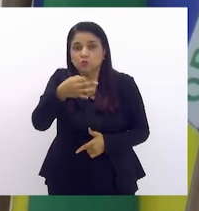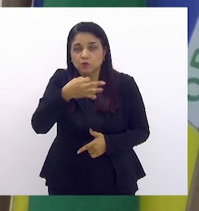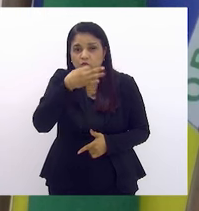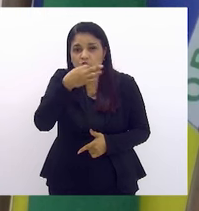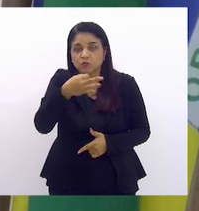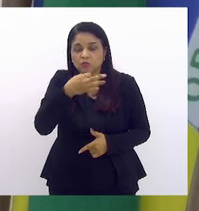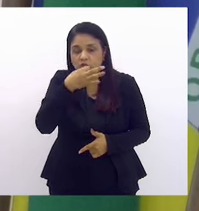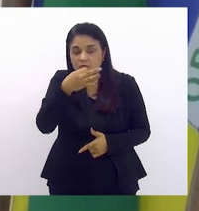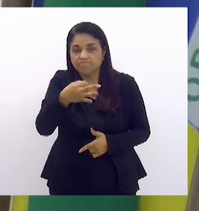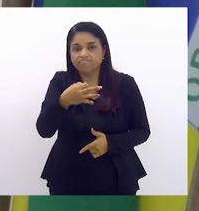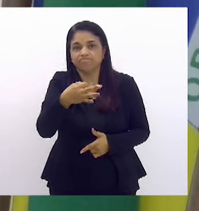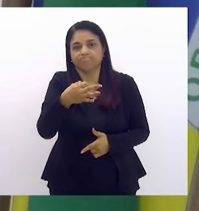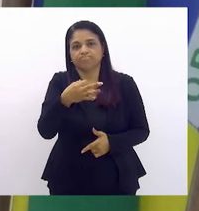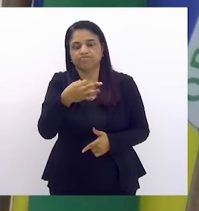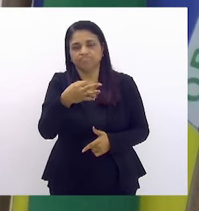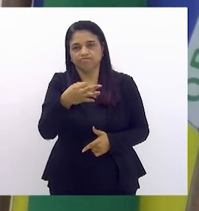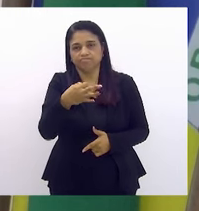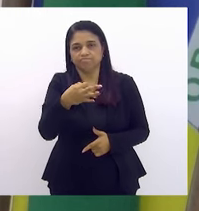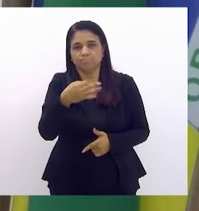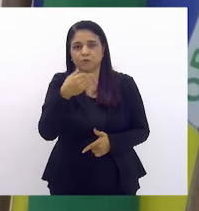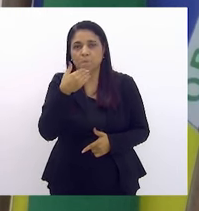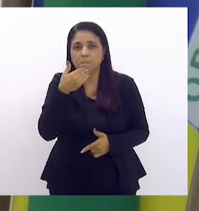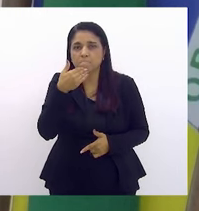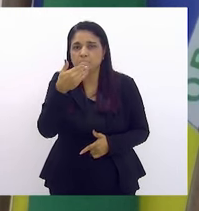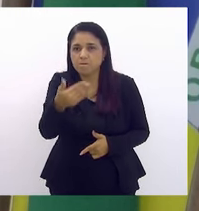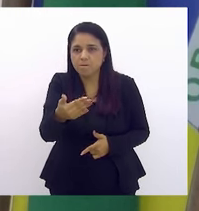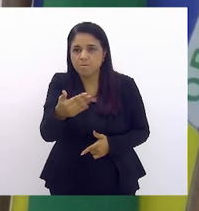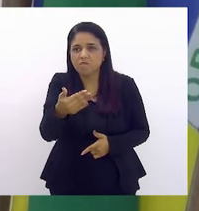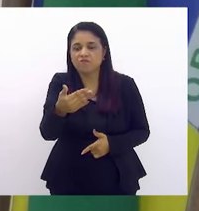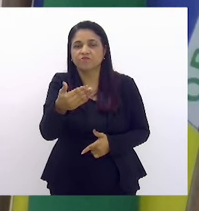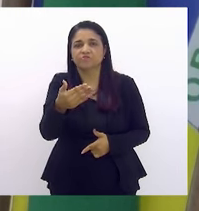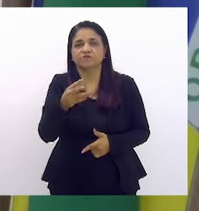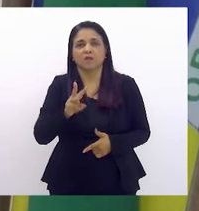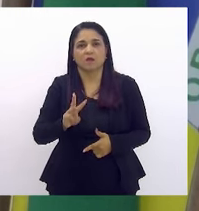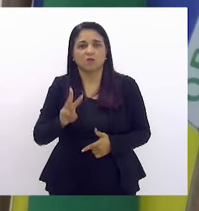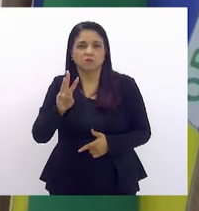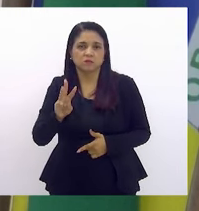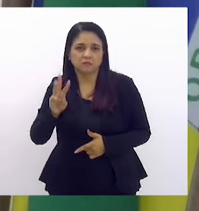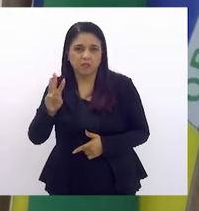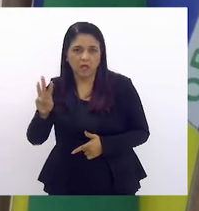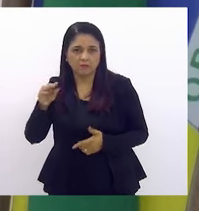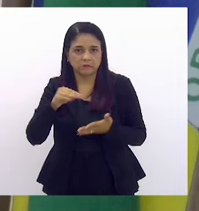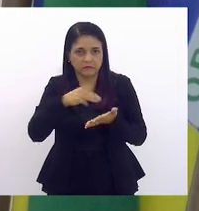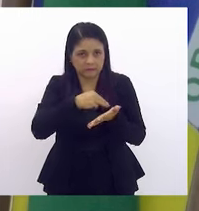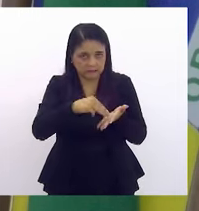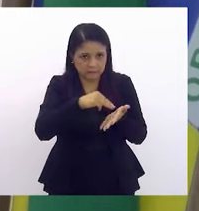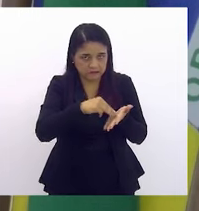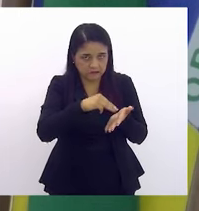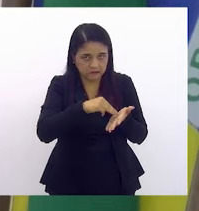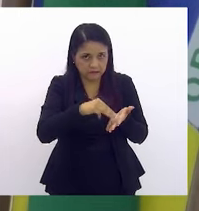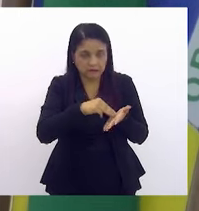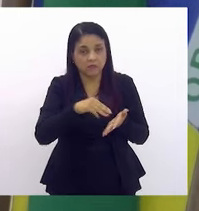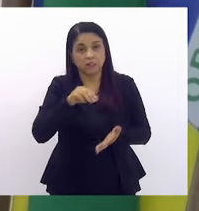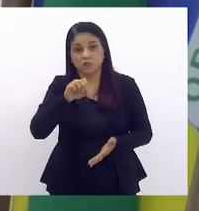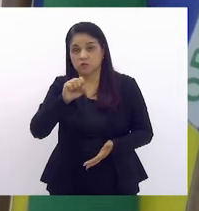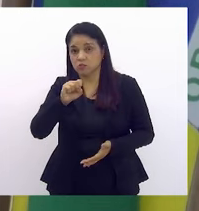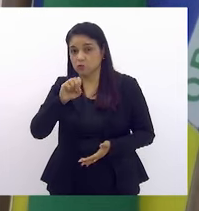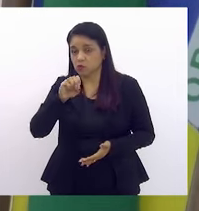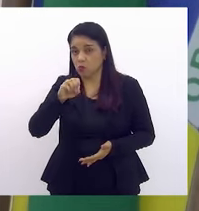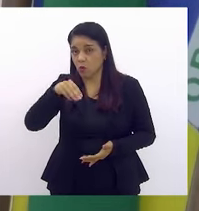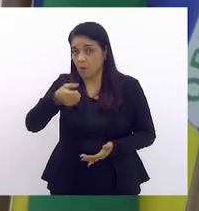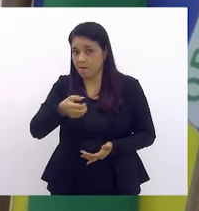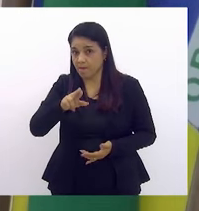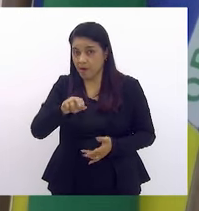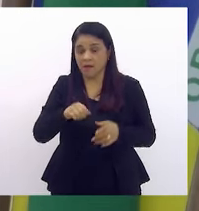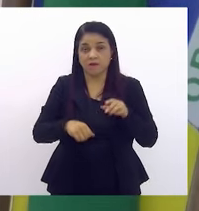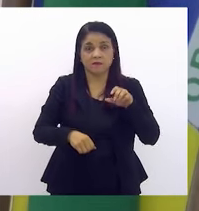voz aqui, que a gente peça para nos sites das secretarias e da Somar, que é uma autarquia, e da Sanemar,